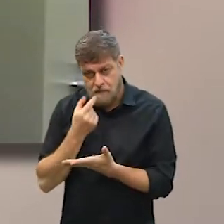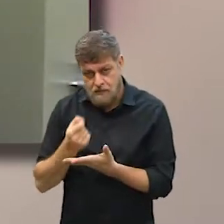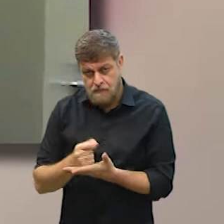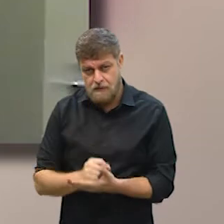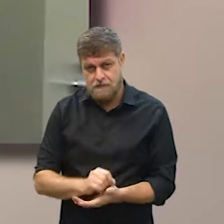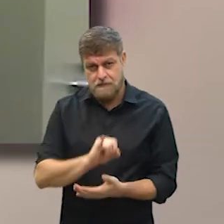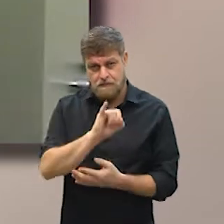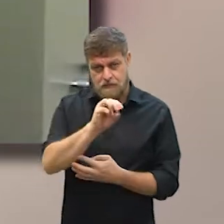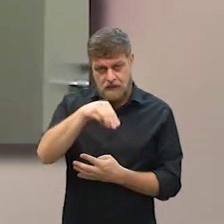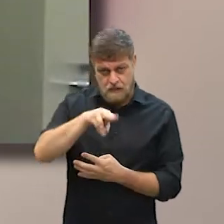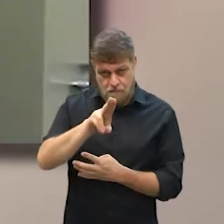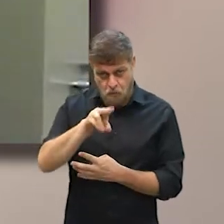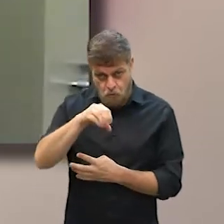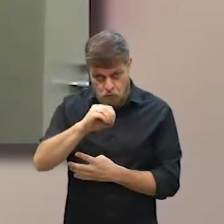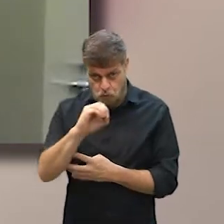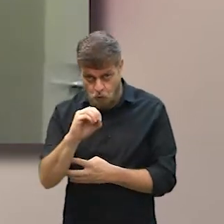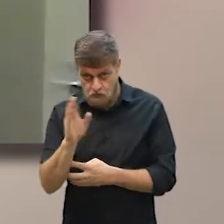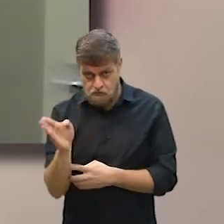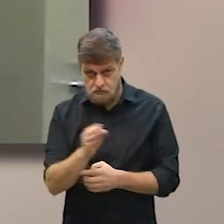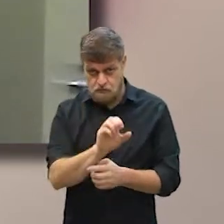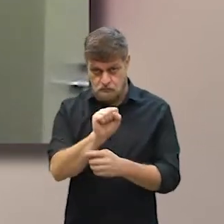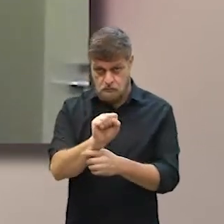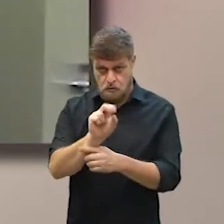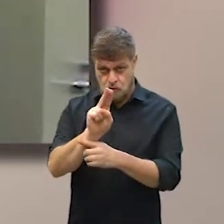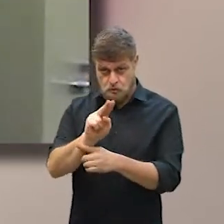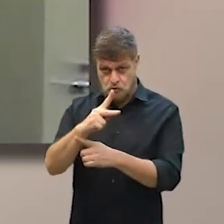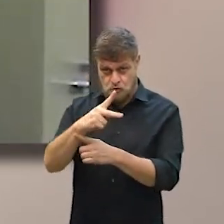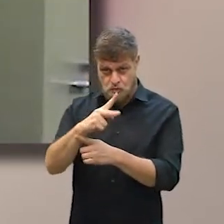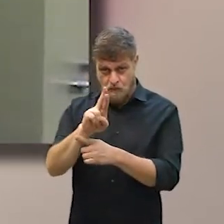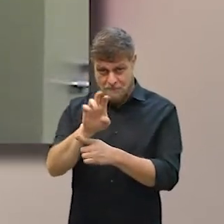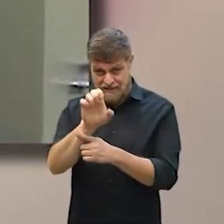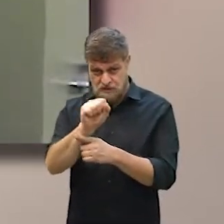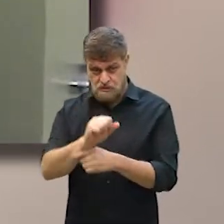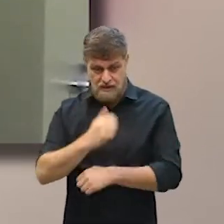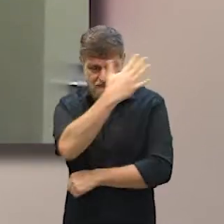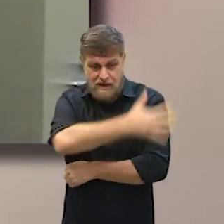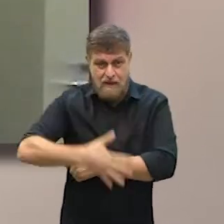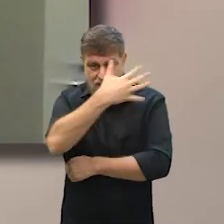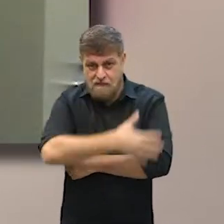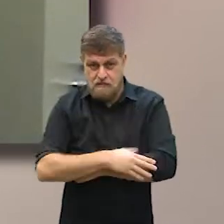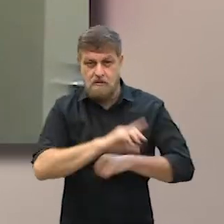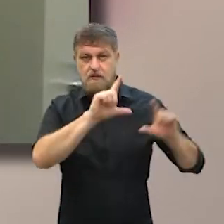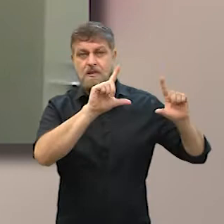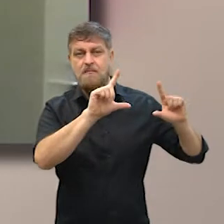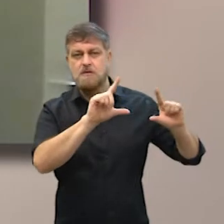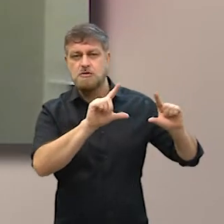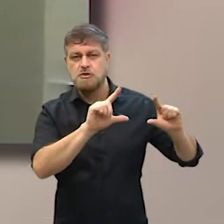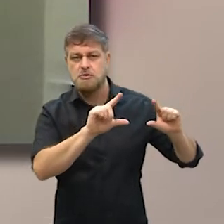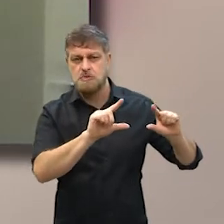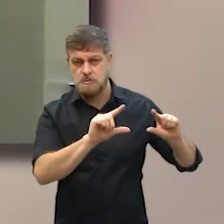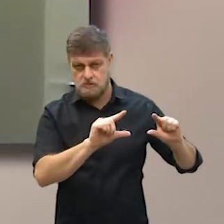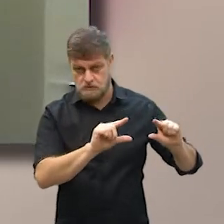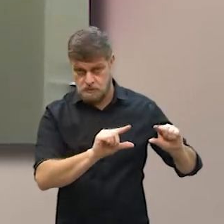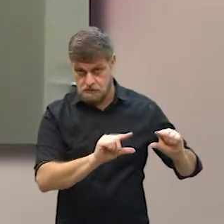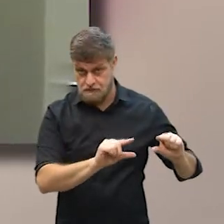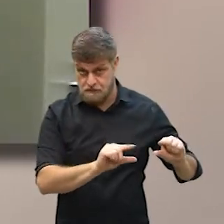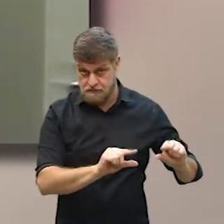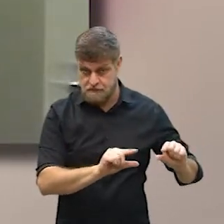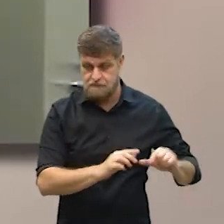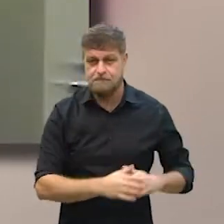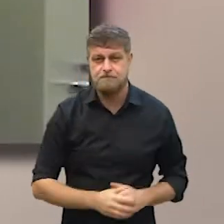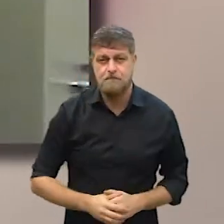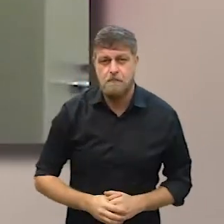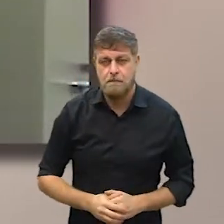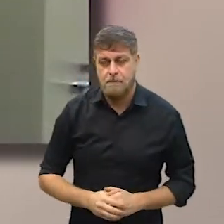geral com imunossupressores os medicamentos que suprimem essa resposta alterada do ar do sistema